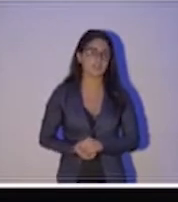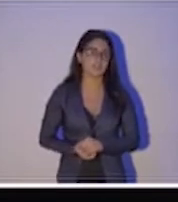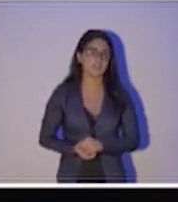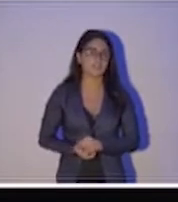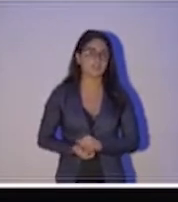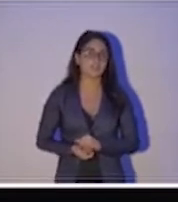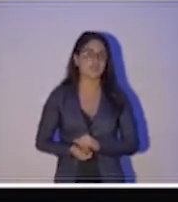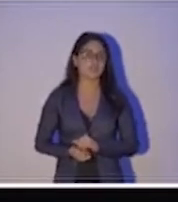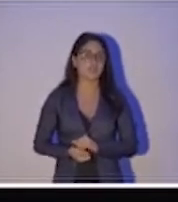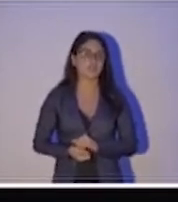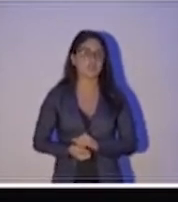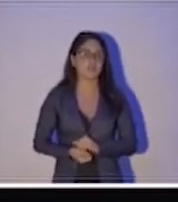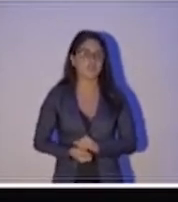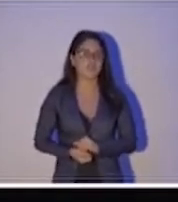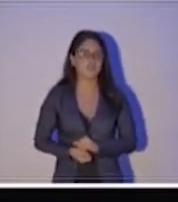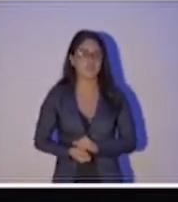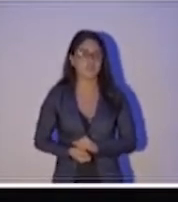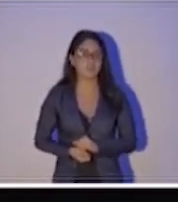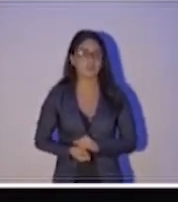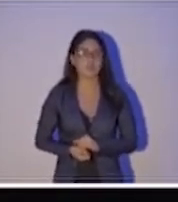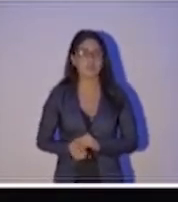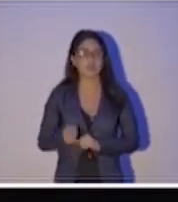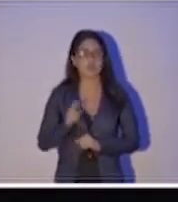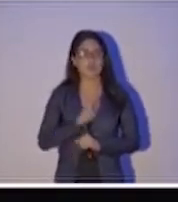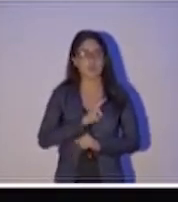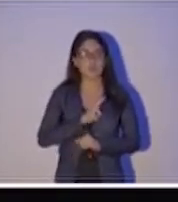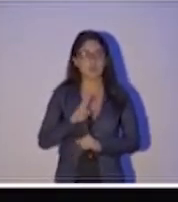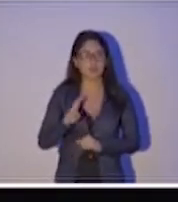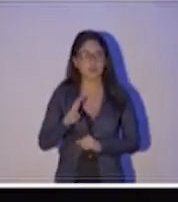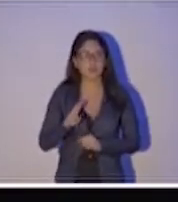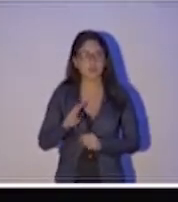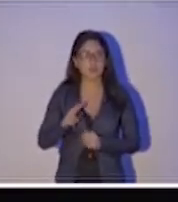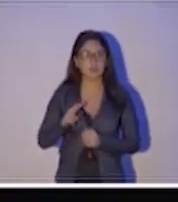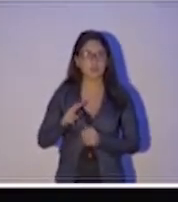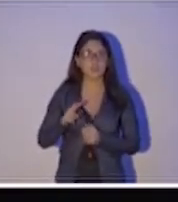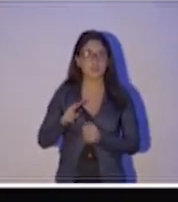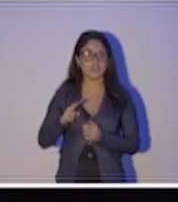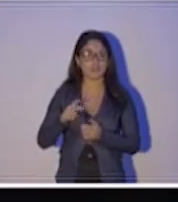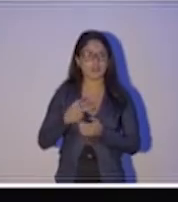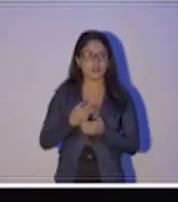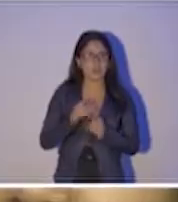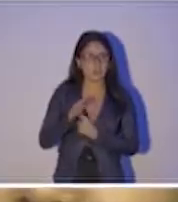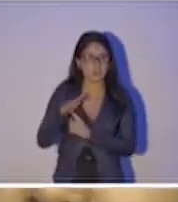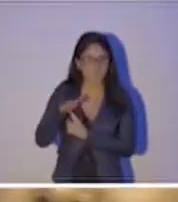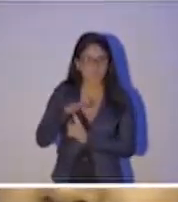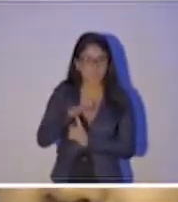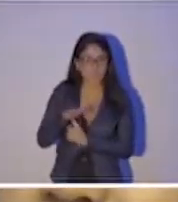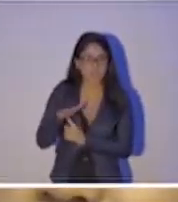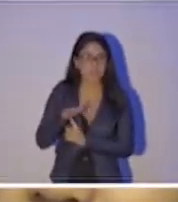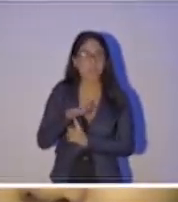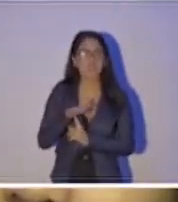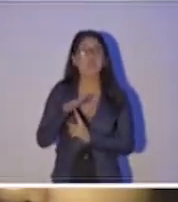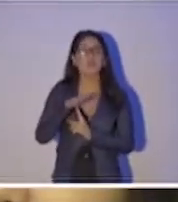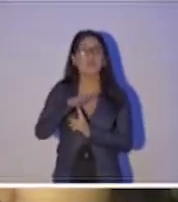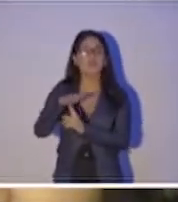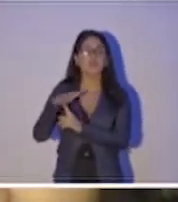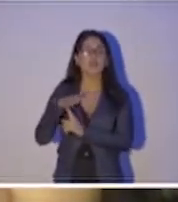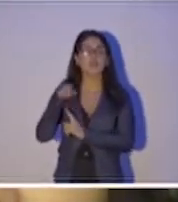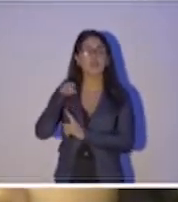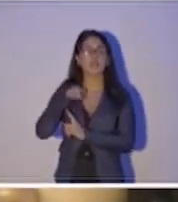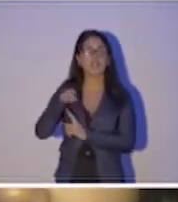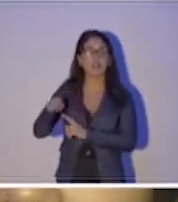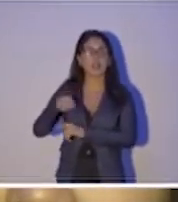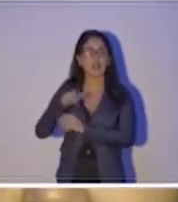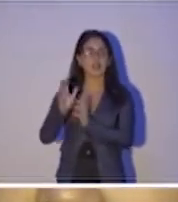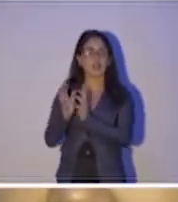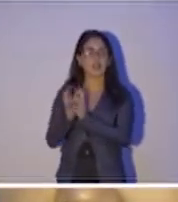educação. O nome da crônica é Calçada de Feira, porque o tema da Olimpíada desse ano era o lugar onde vivo. A Feira de Caruaru é um lugar